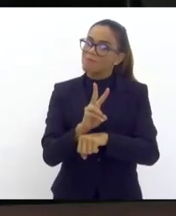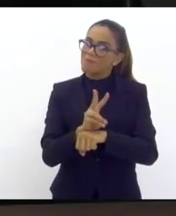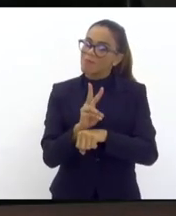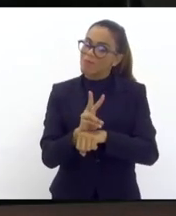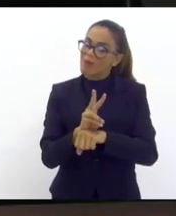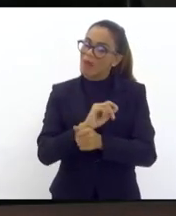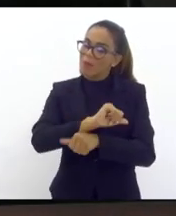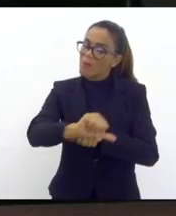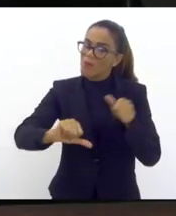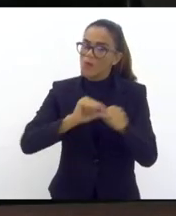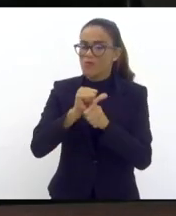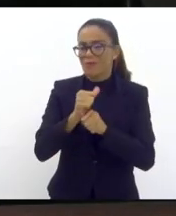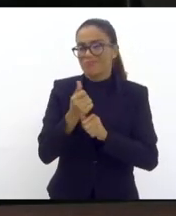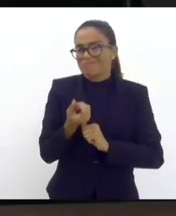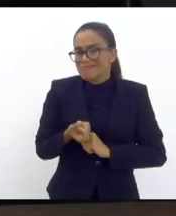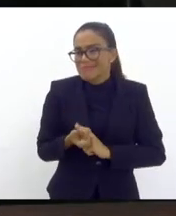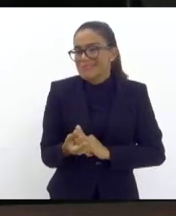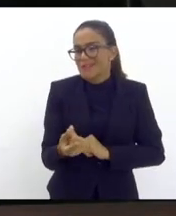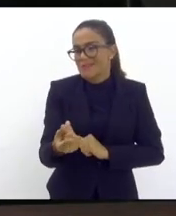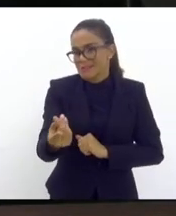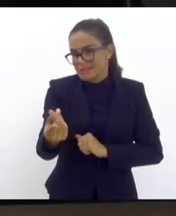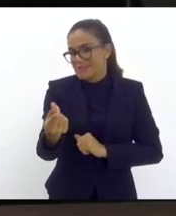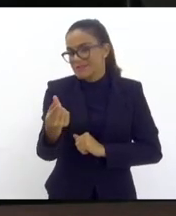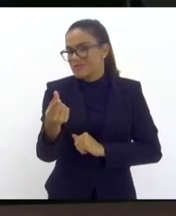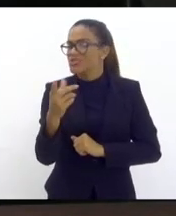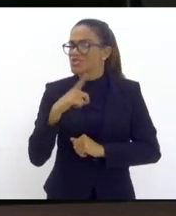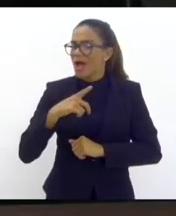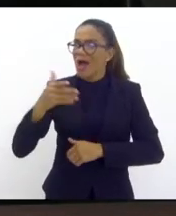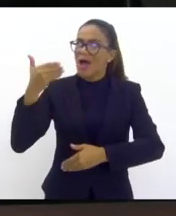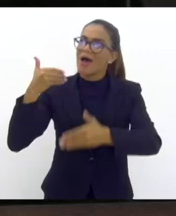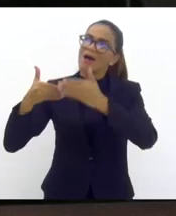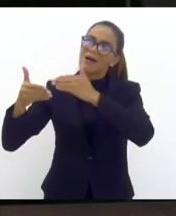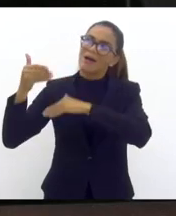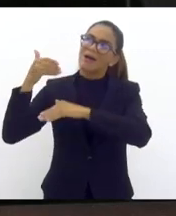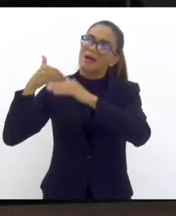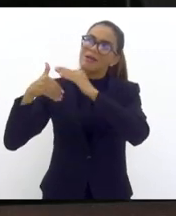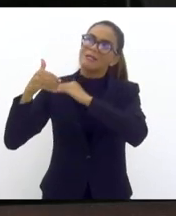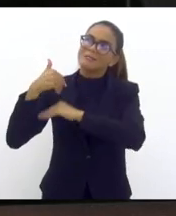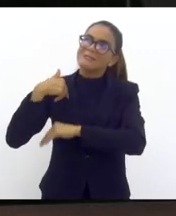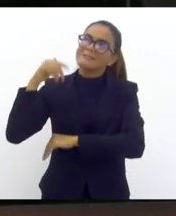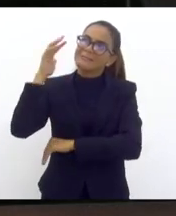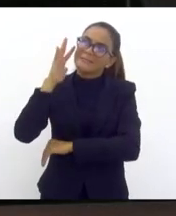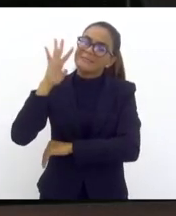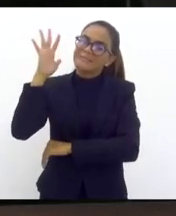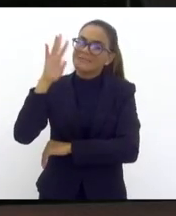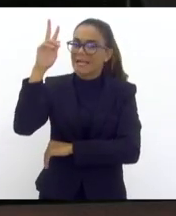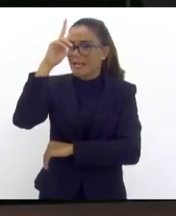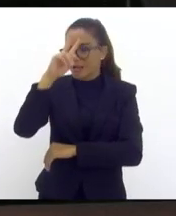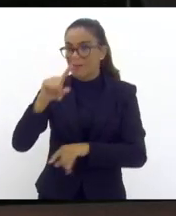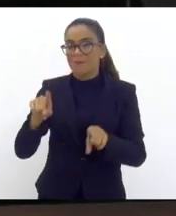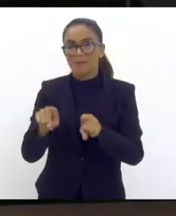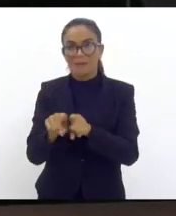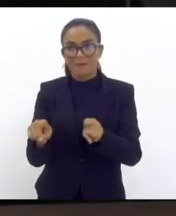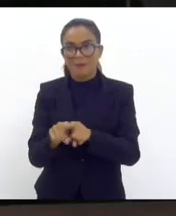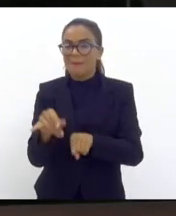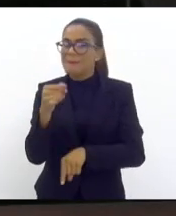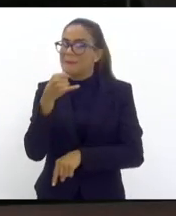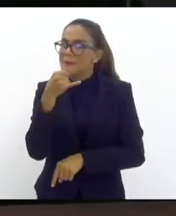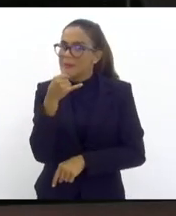definitivo casos pregressos não faltam a mencionar por exemplo